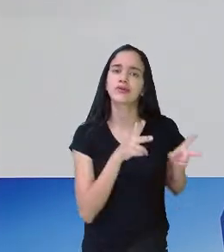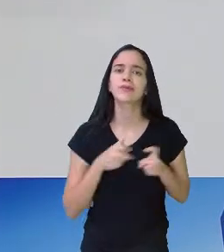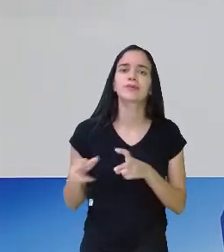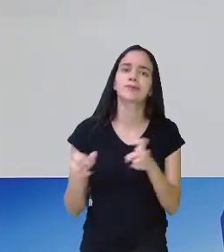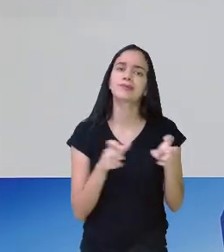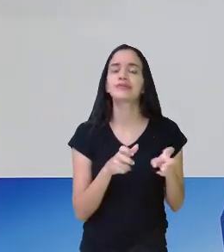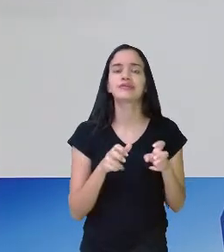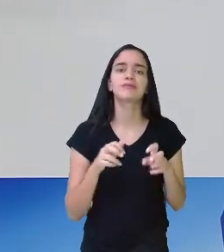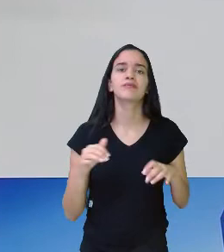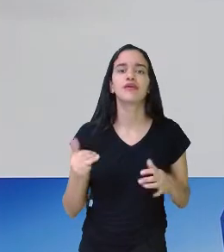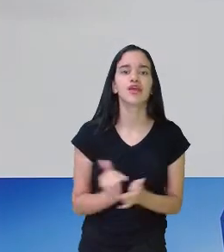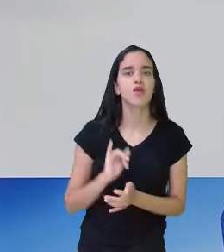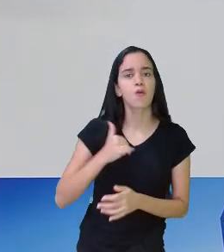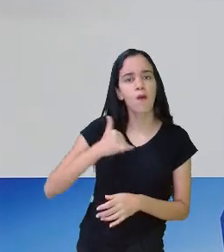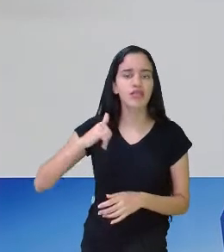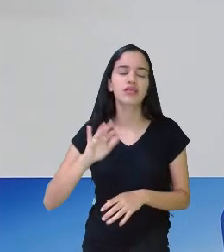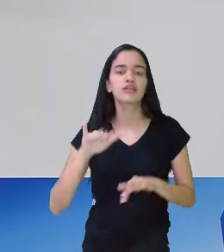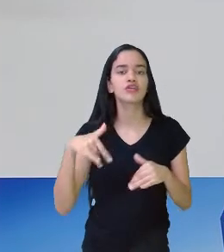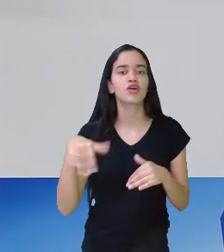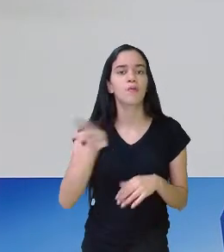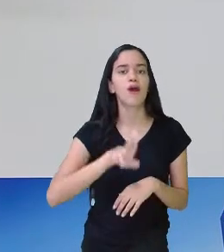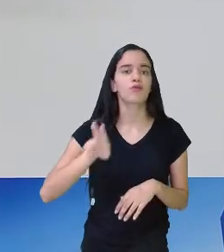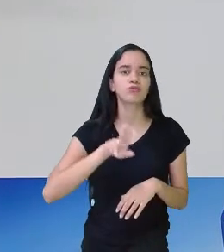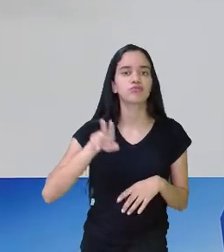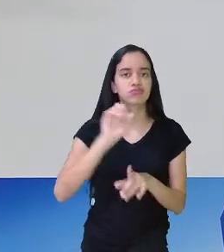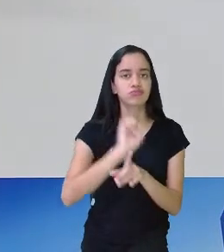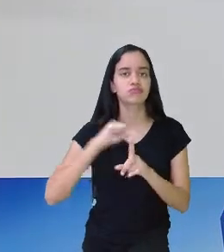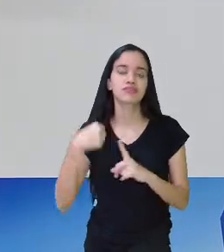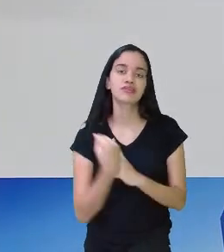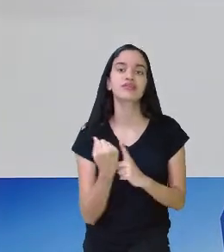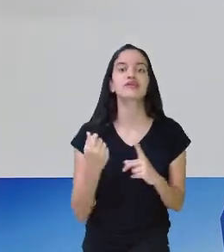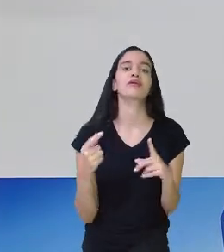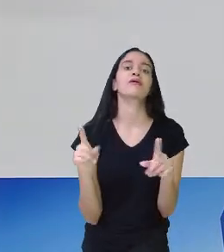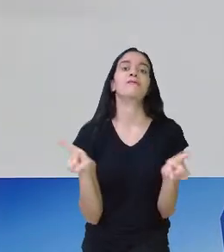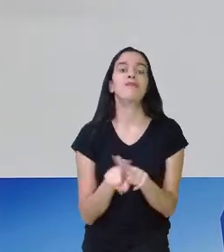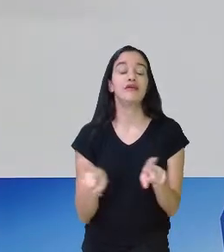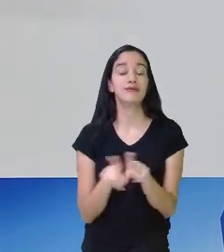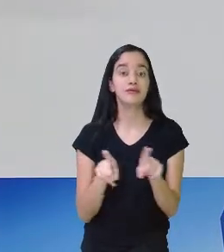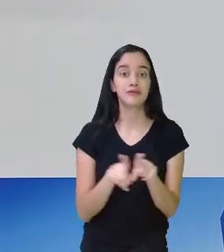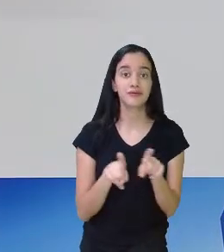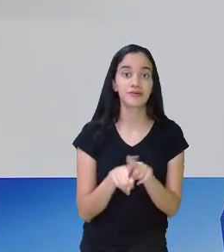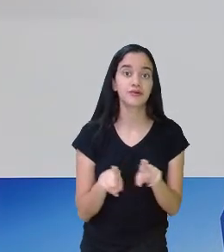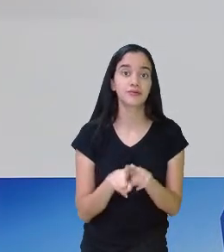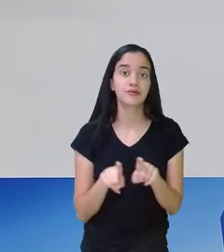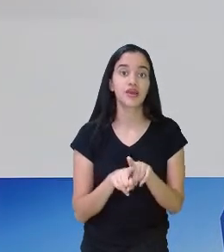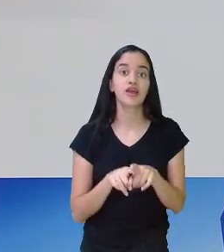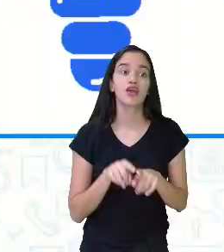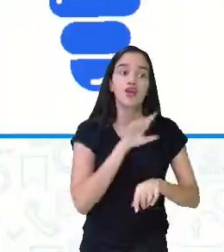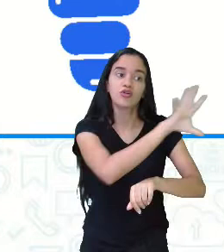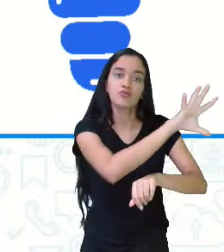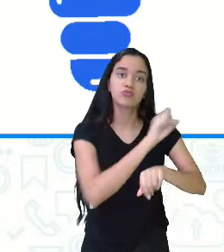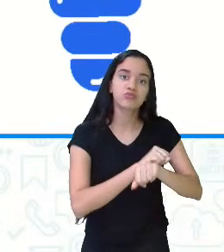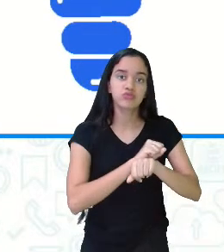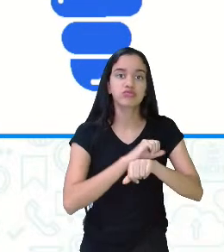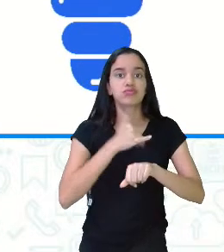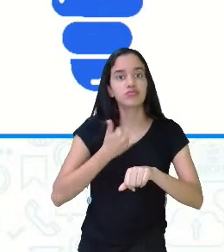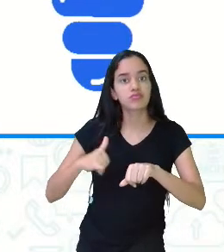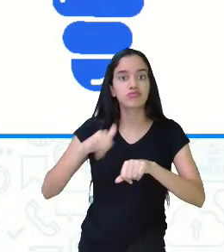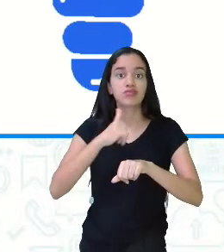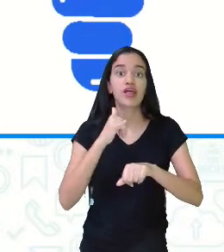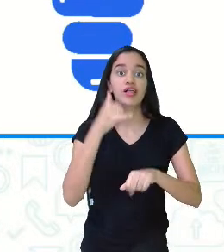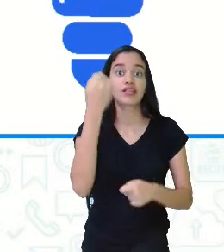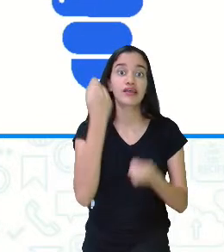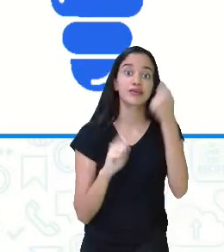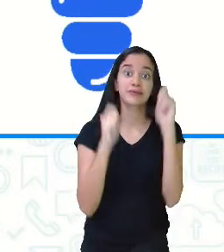essa energia para o uso da sociedade. E a captação dessa energia é feita daquela usina que eu falei para